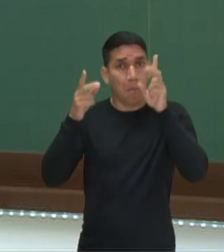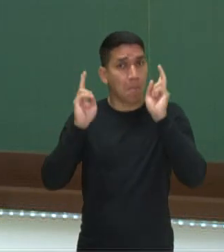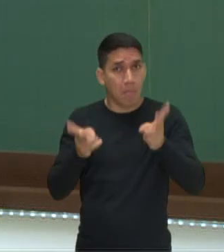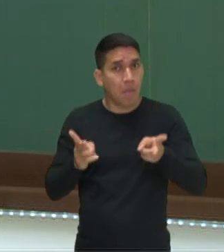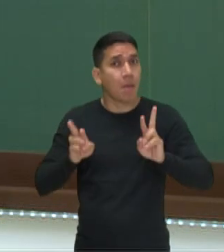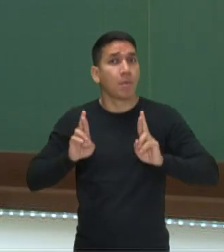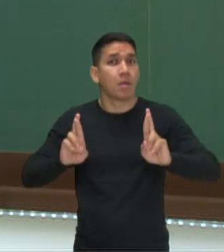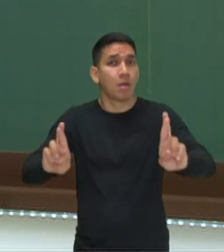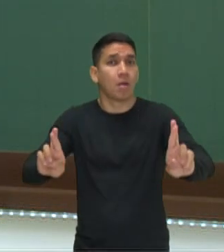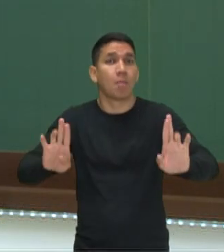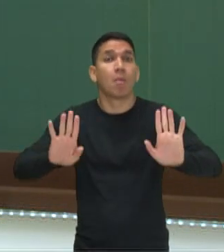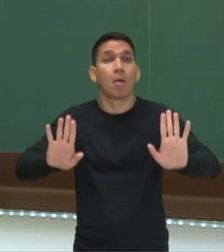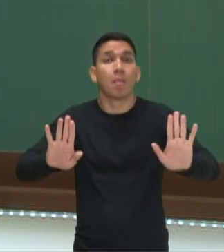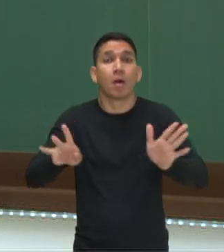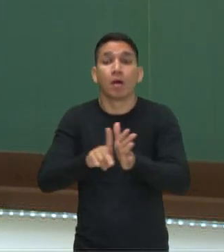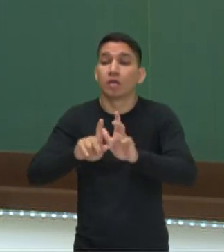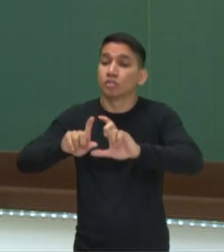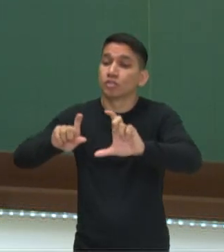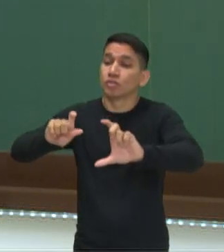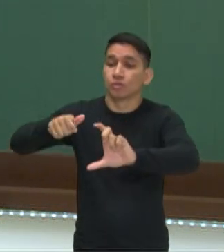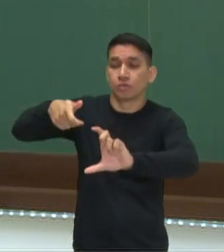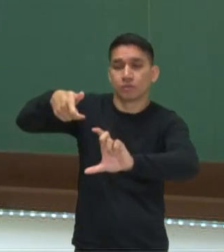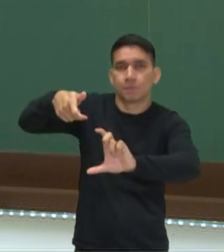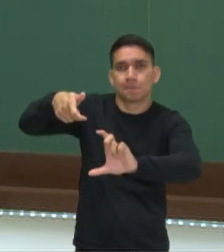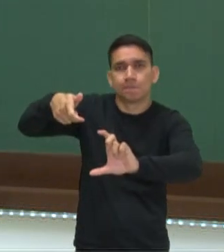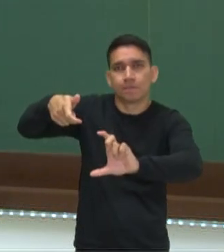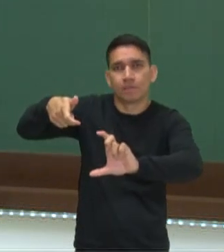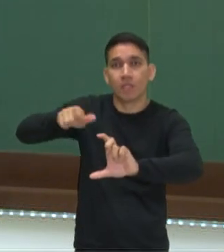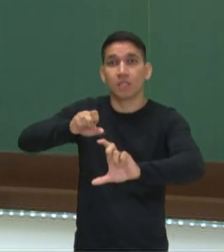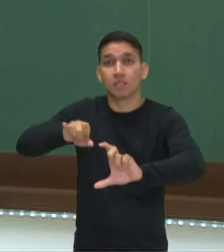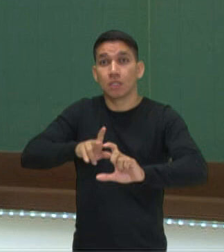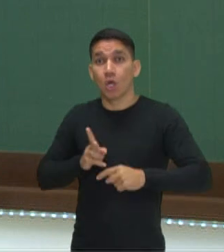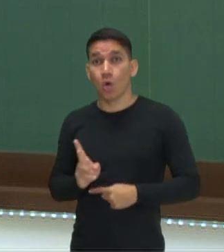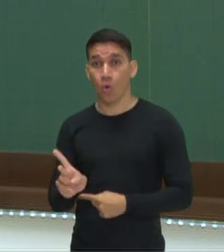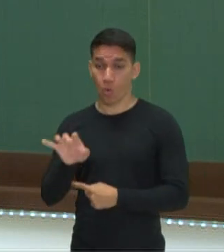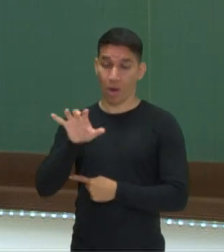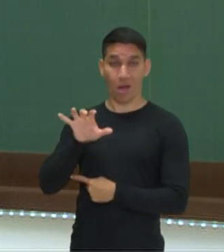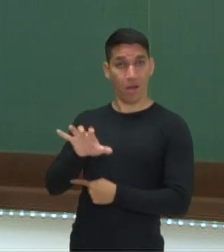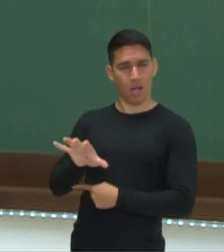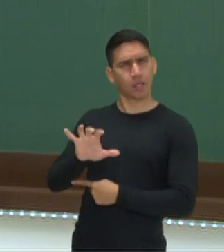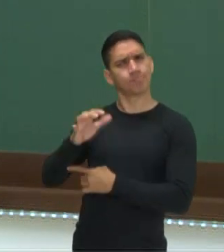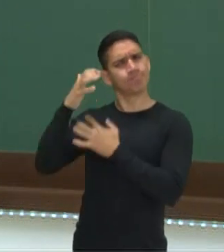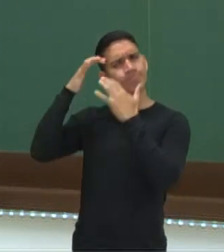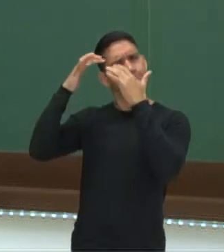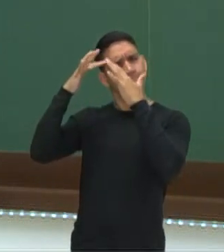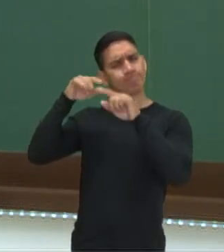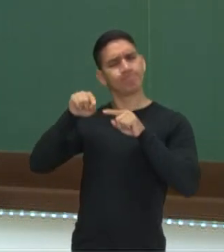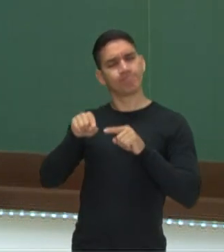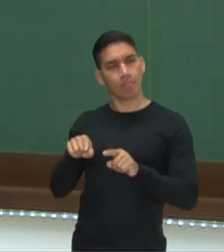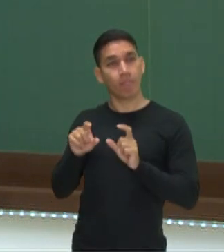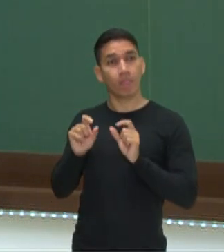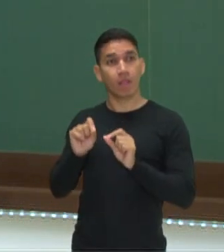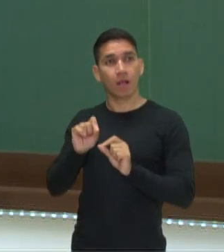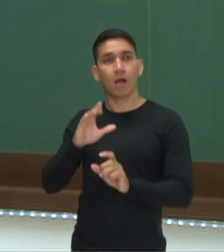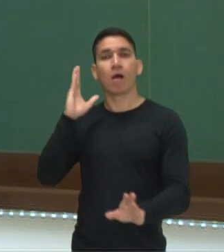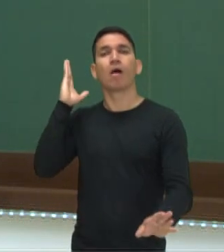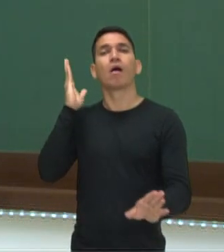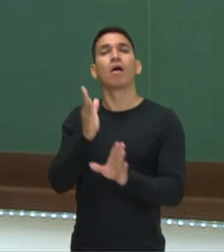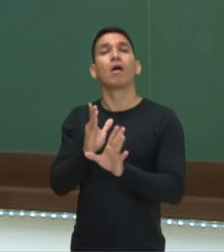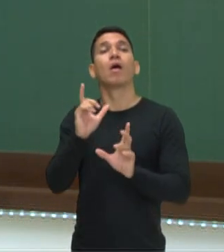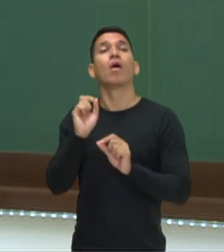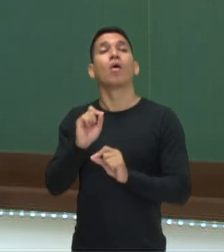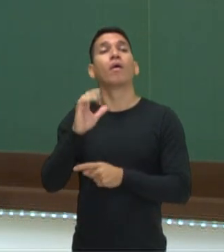valor em forma de potência. Se a gente continuar seguindo esse pensamento, nós conseguimos entender o